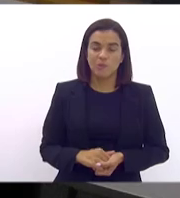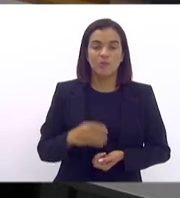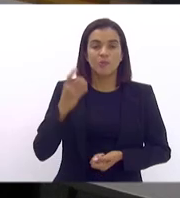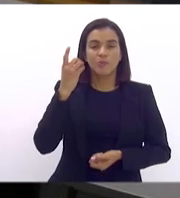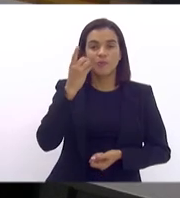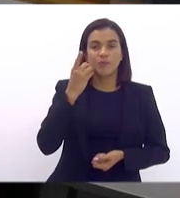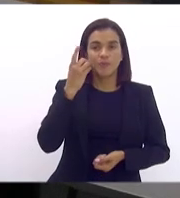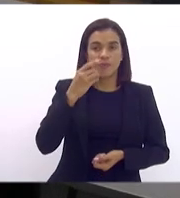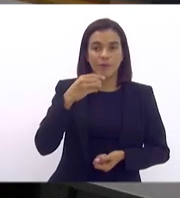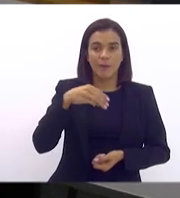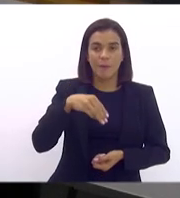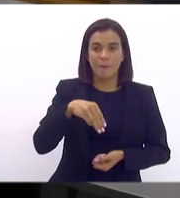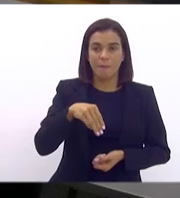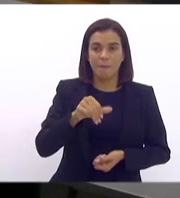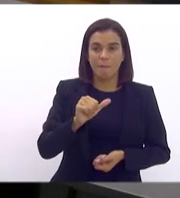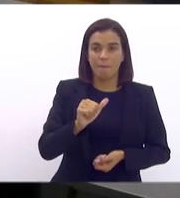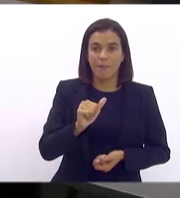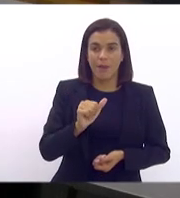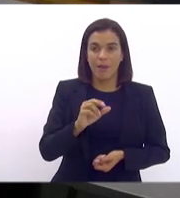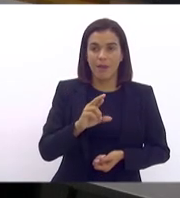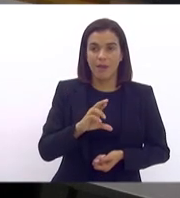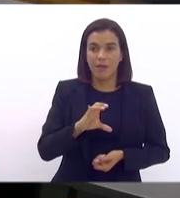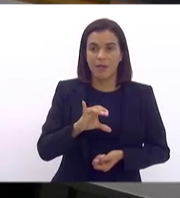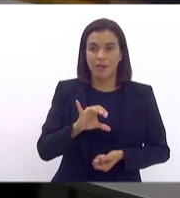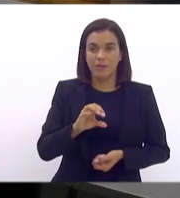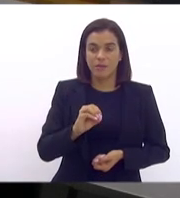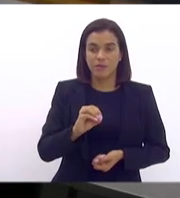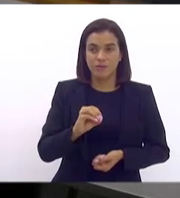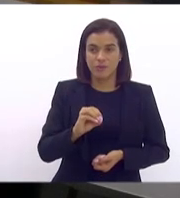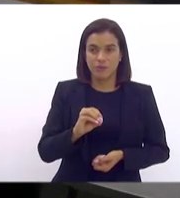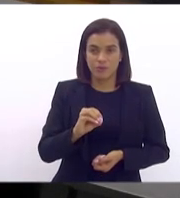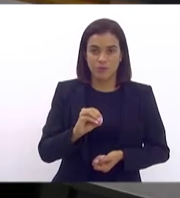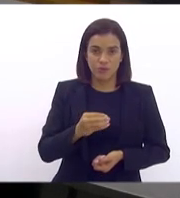Deputado Márcio Alberto voltou? Não.